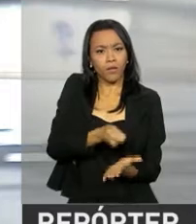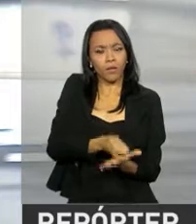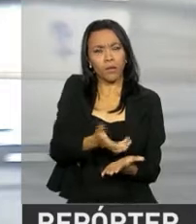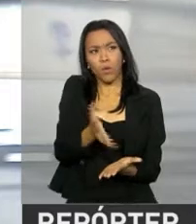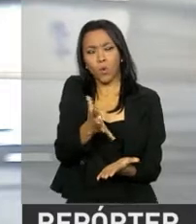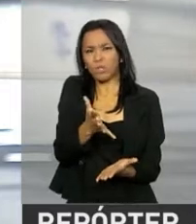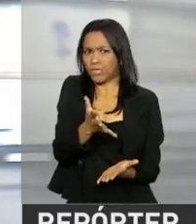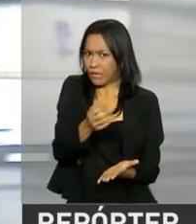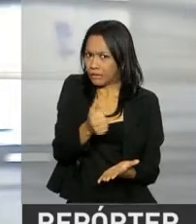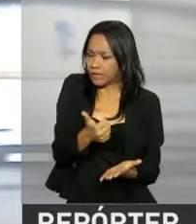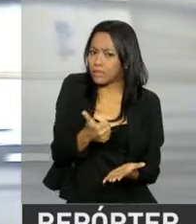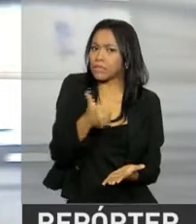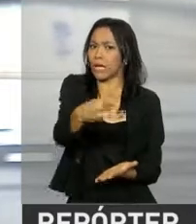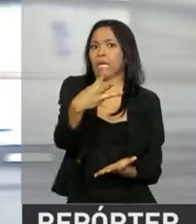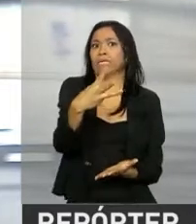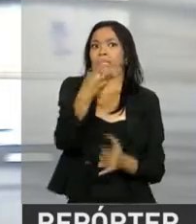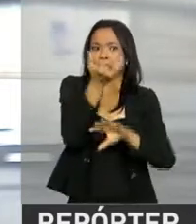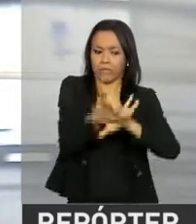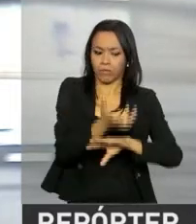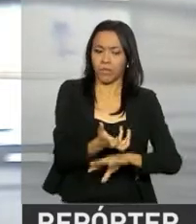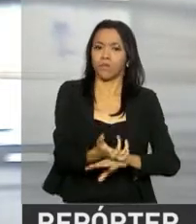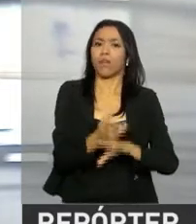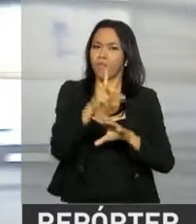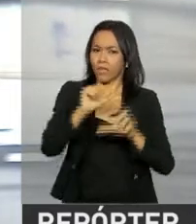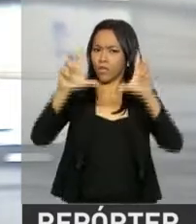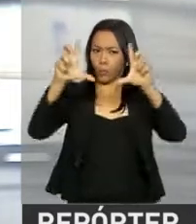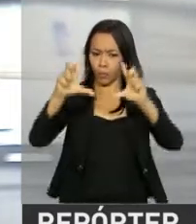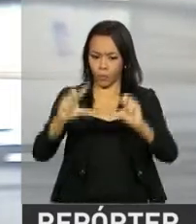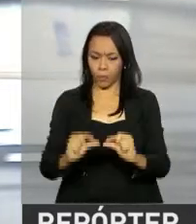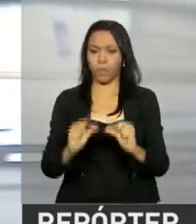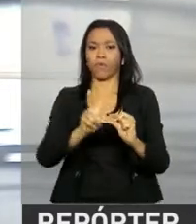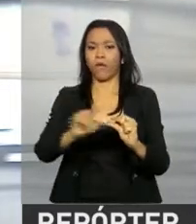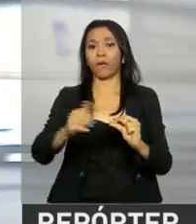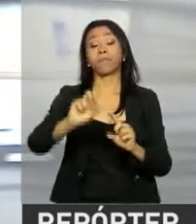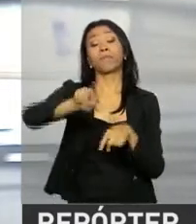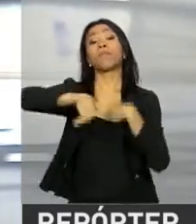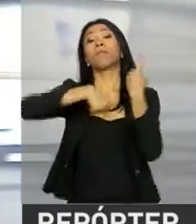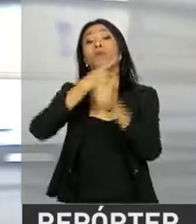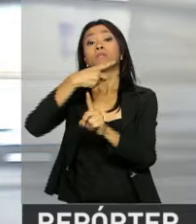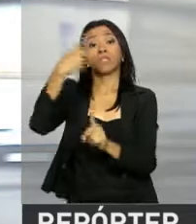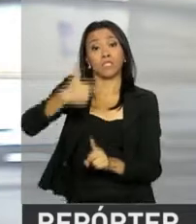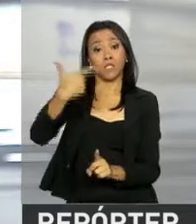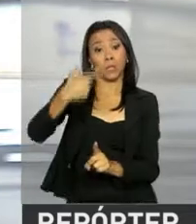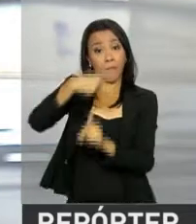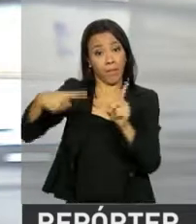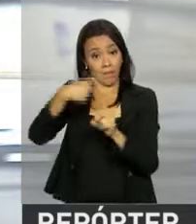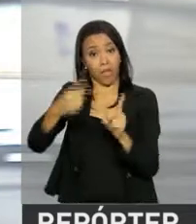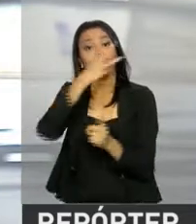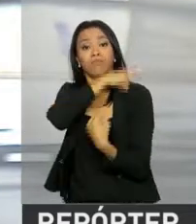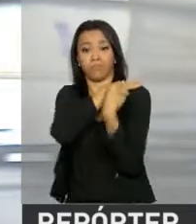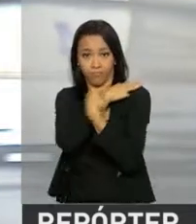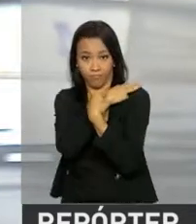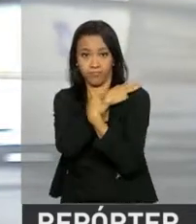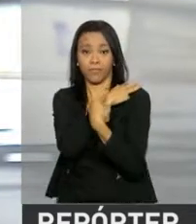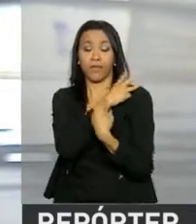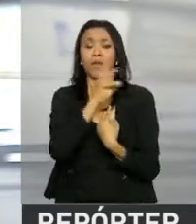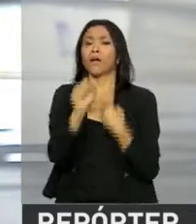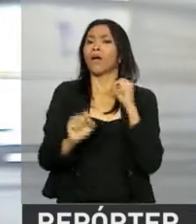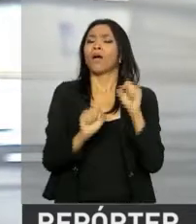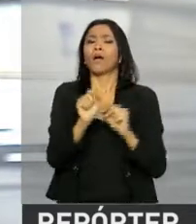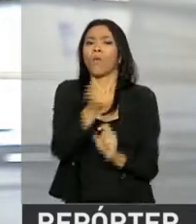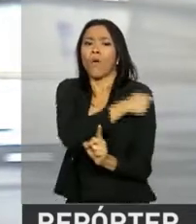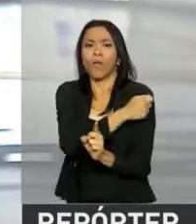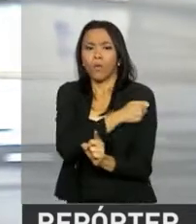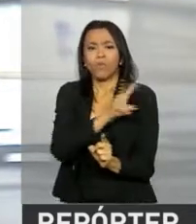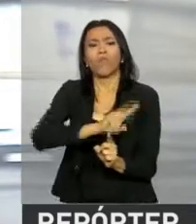chega a 13 também vai ser reduzido aí na segunda metade desse período de três anos do ensino médio o aluno vai